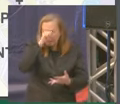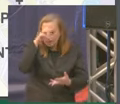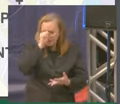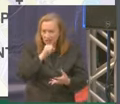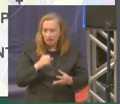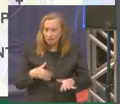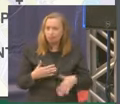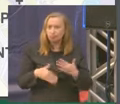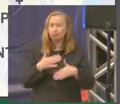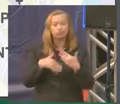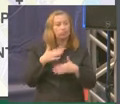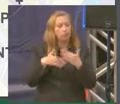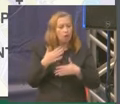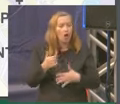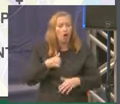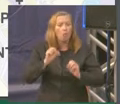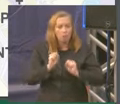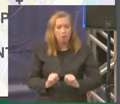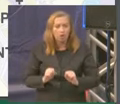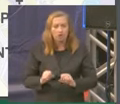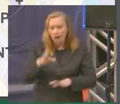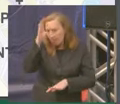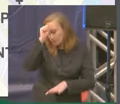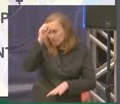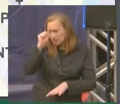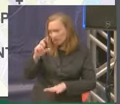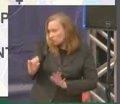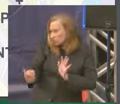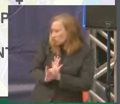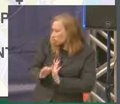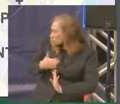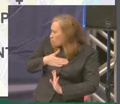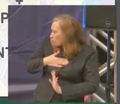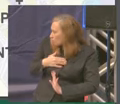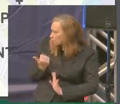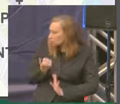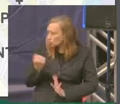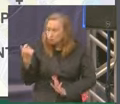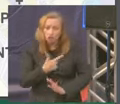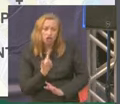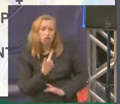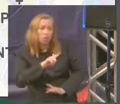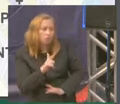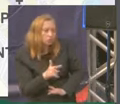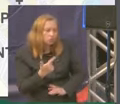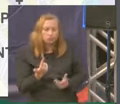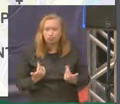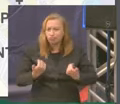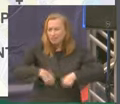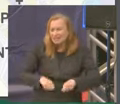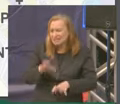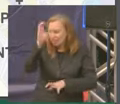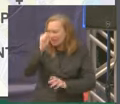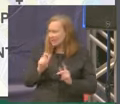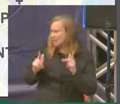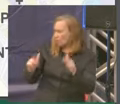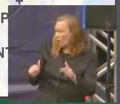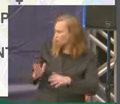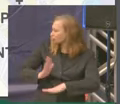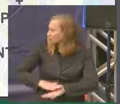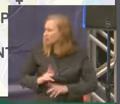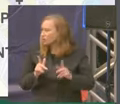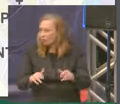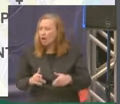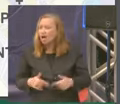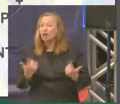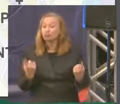hiperpersonalizado. Eu posso aprender do meu estilo. Eu aprendo mais de um jeito do que de outro. A gente não precisa aprender da mesma maneira que todo mundo ao mesmo tempo. Esse é